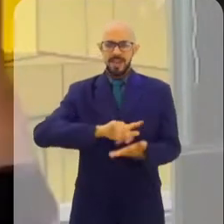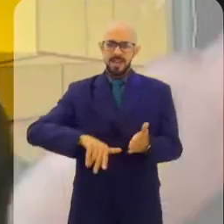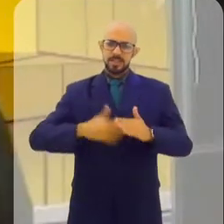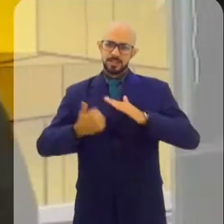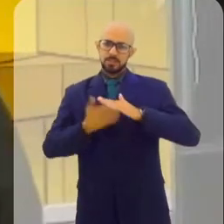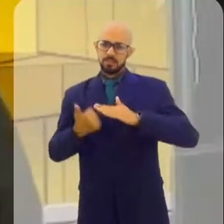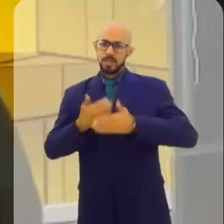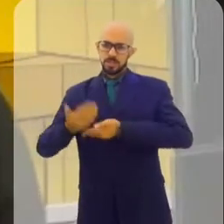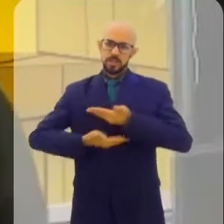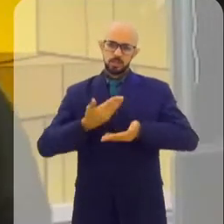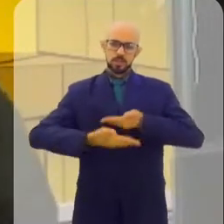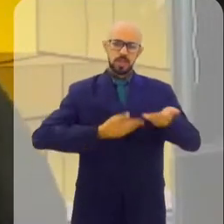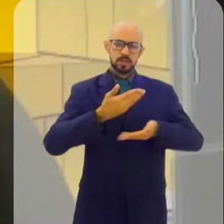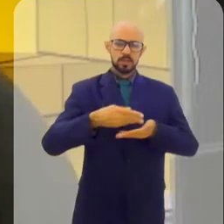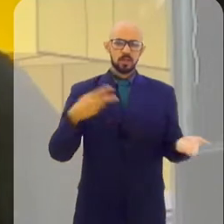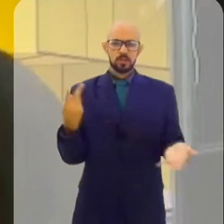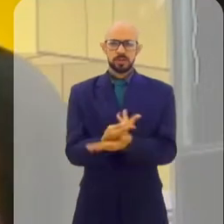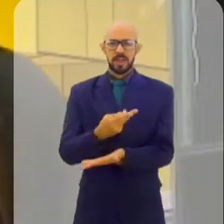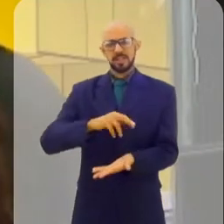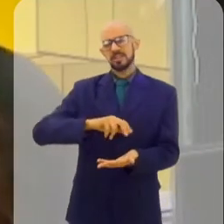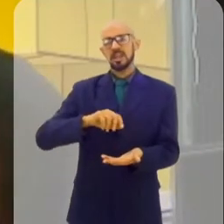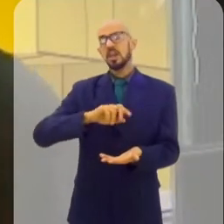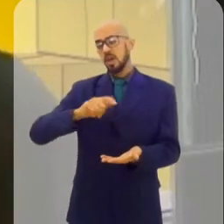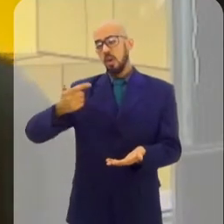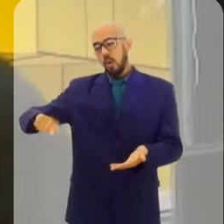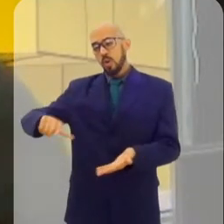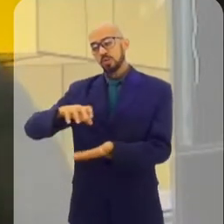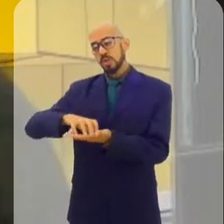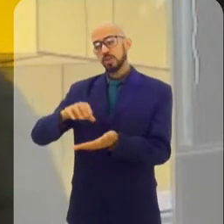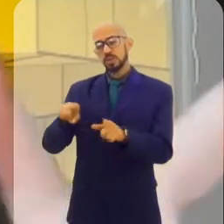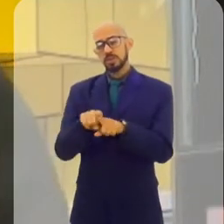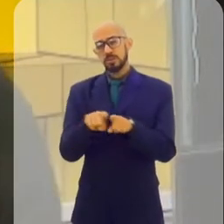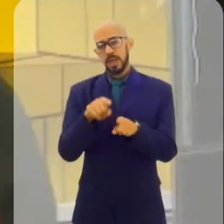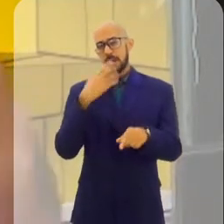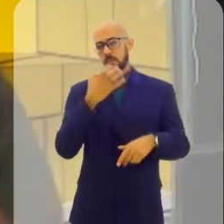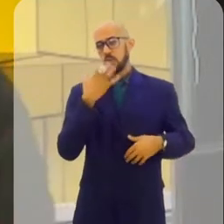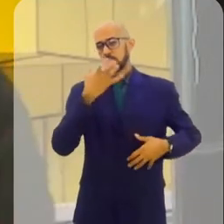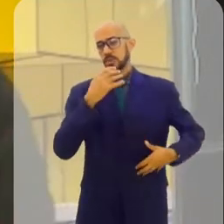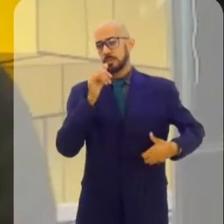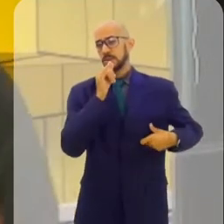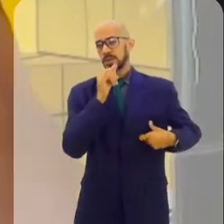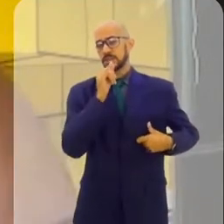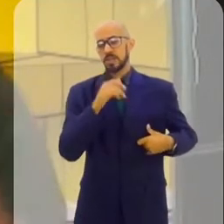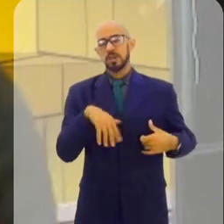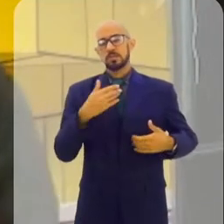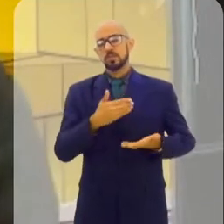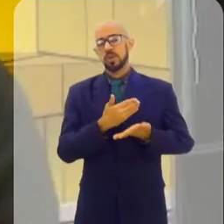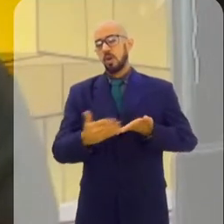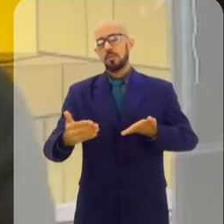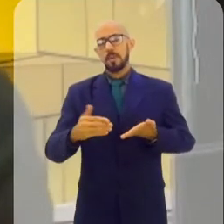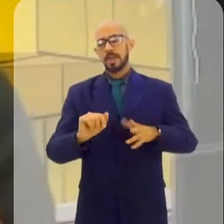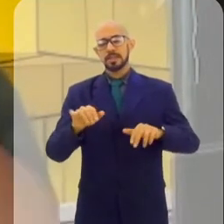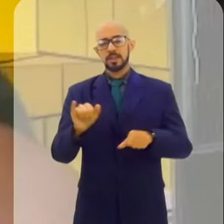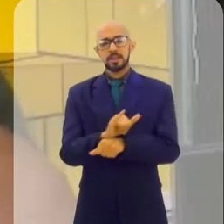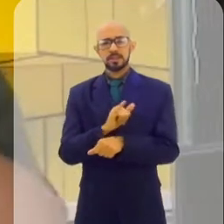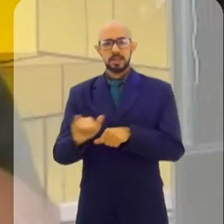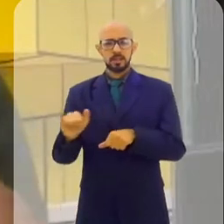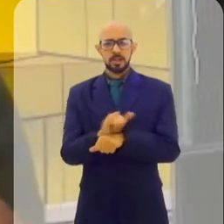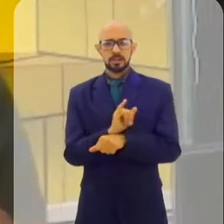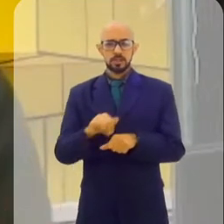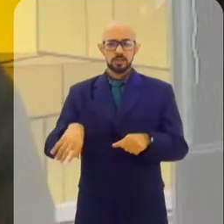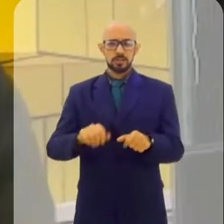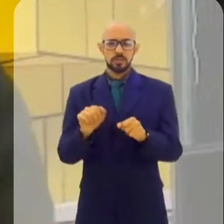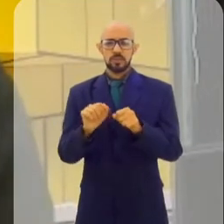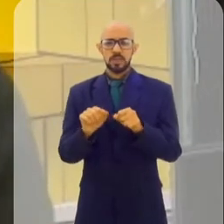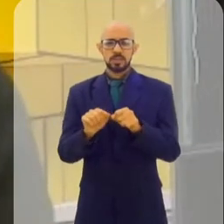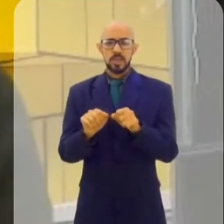audiovisual, mas isso acontece em diversas outras áreas também. Por exemplo, a música, quando a gente começa a ter equipamento que faz com